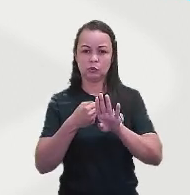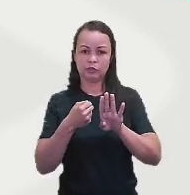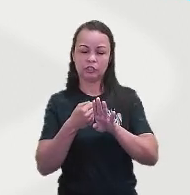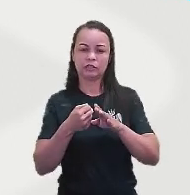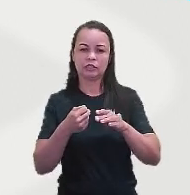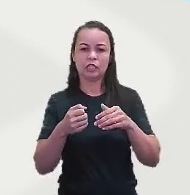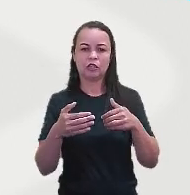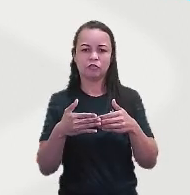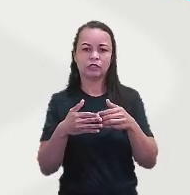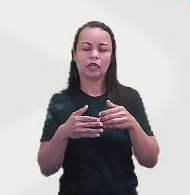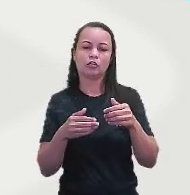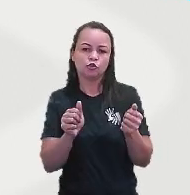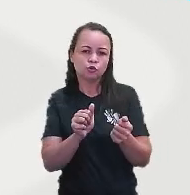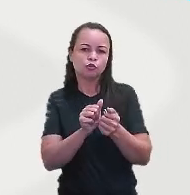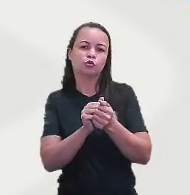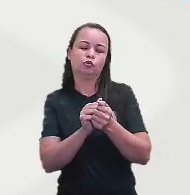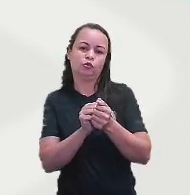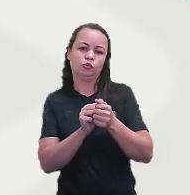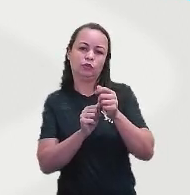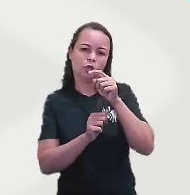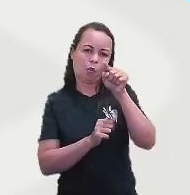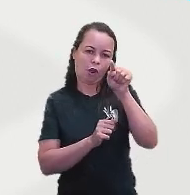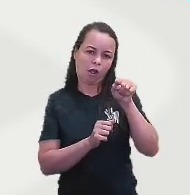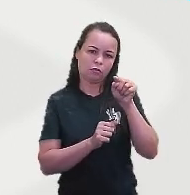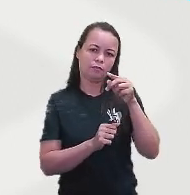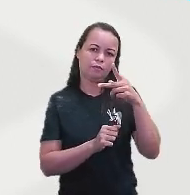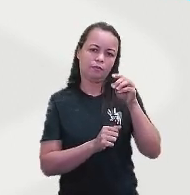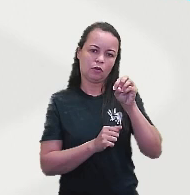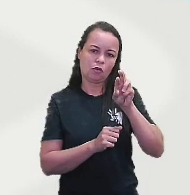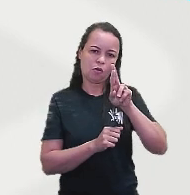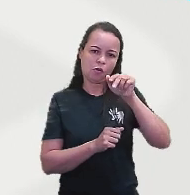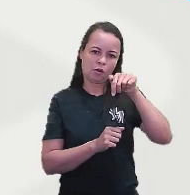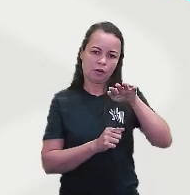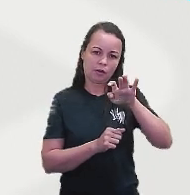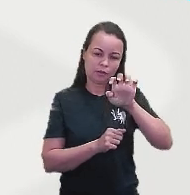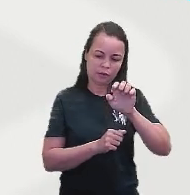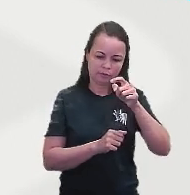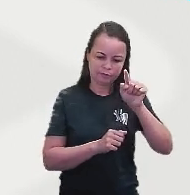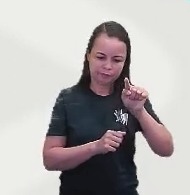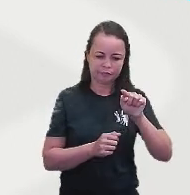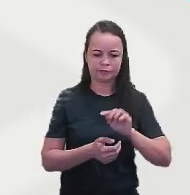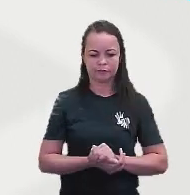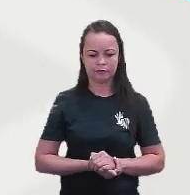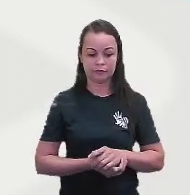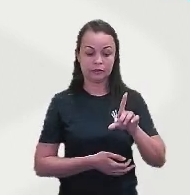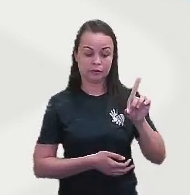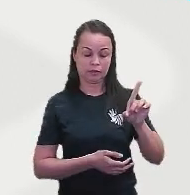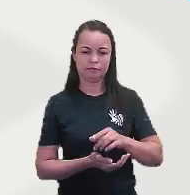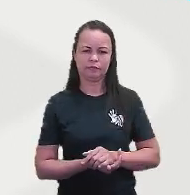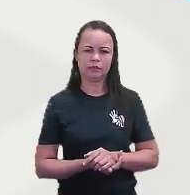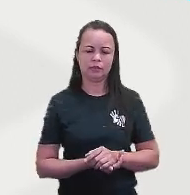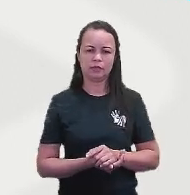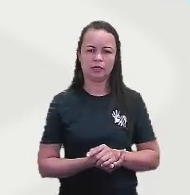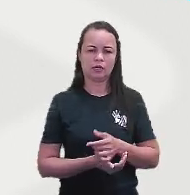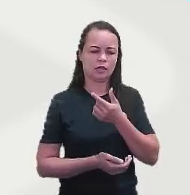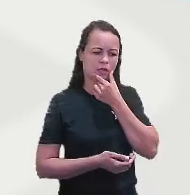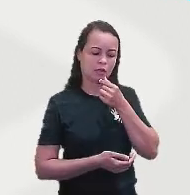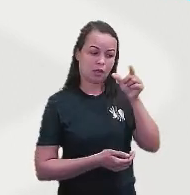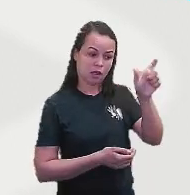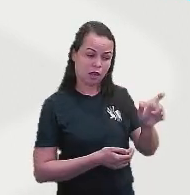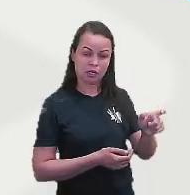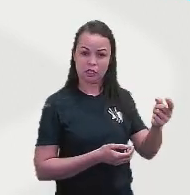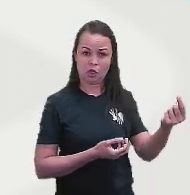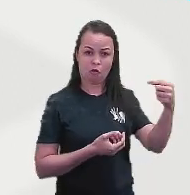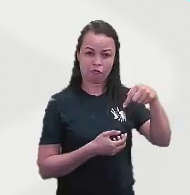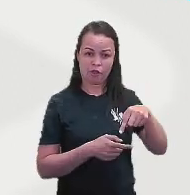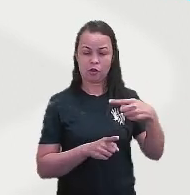ser juntinho com acento. Letra D. Ele não veio porque estava doente. Lembra que a gente